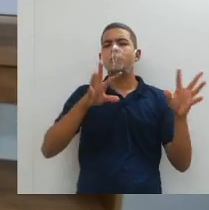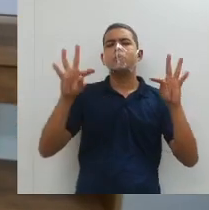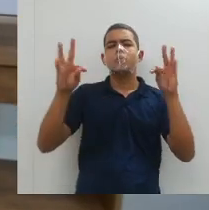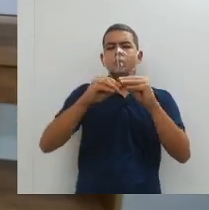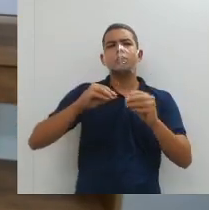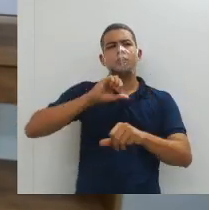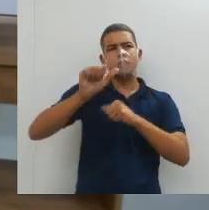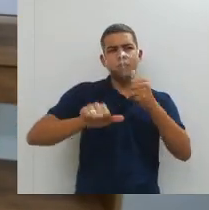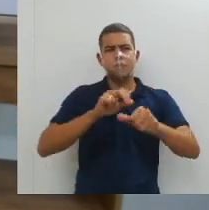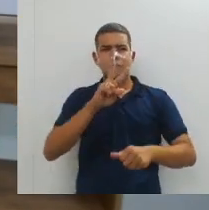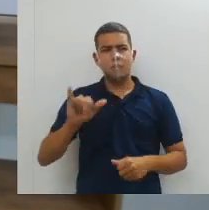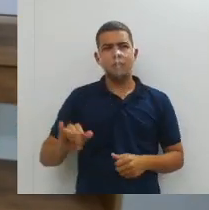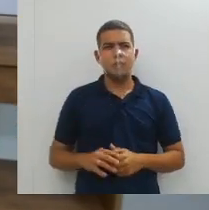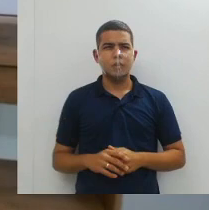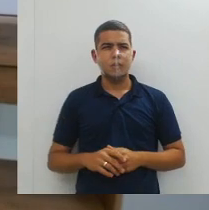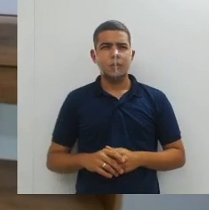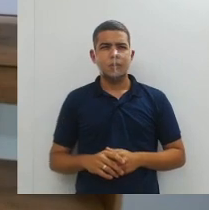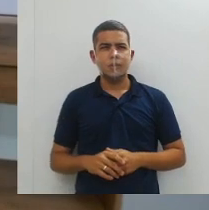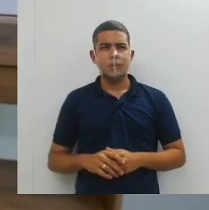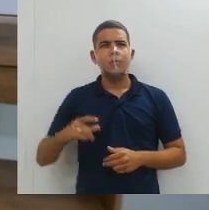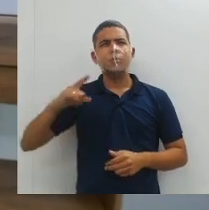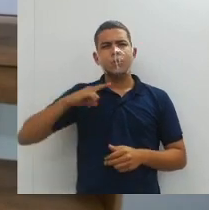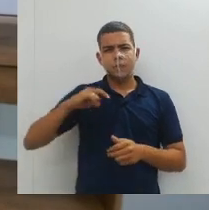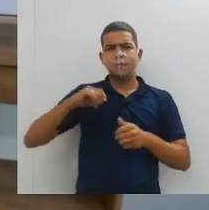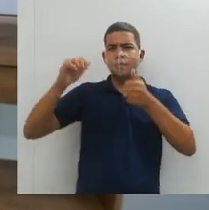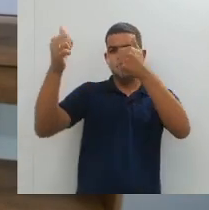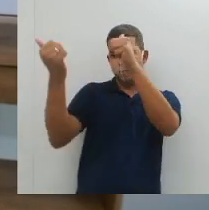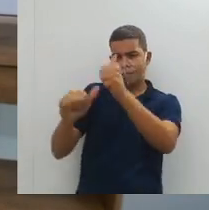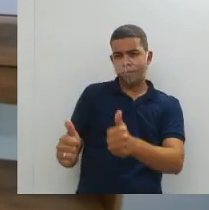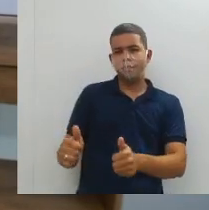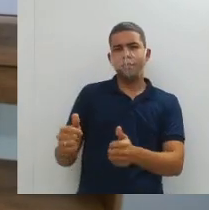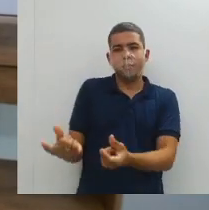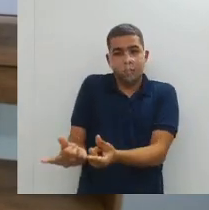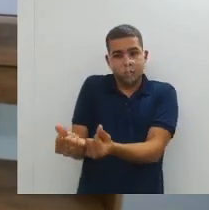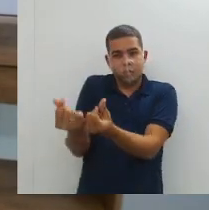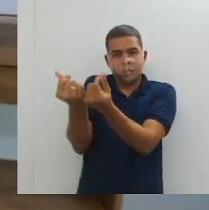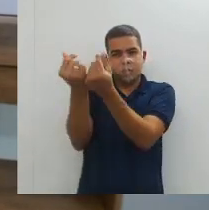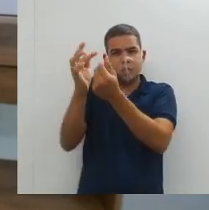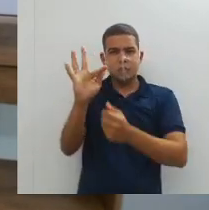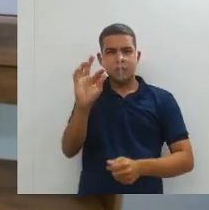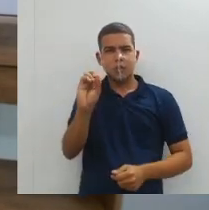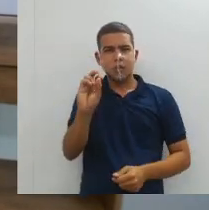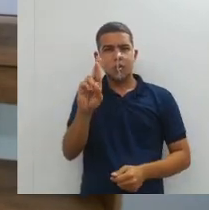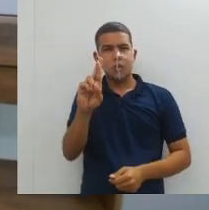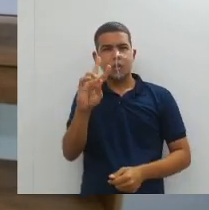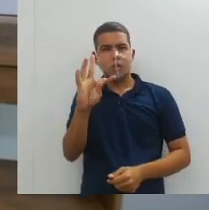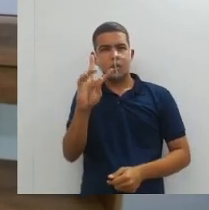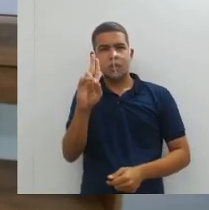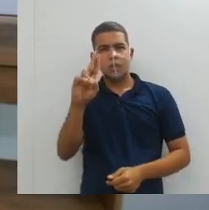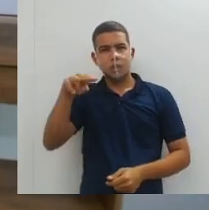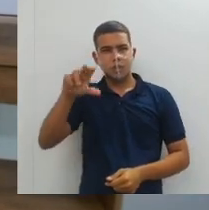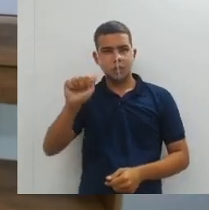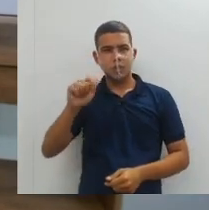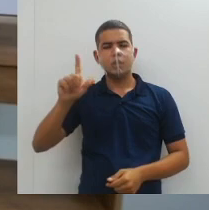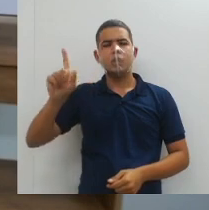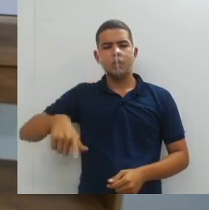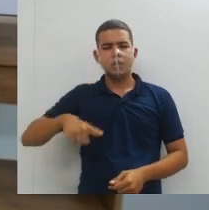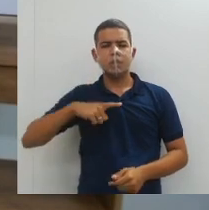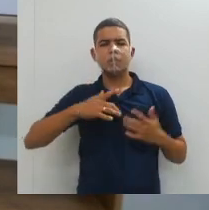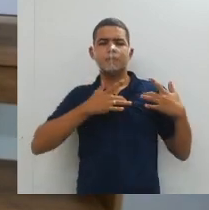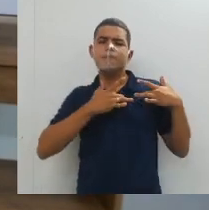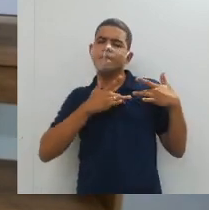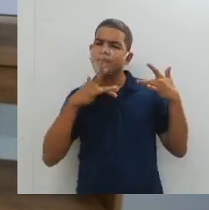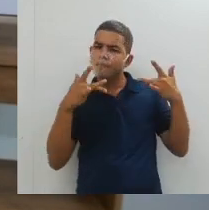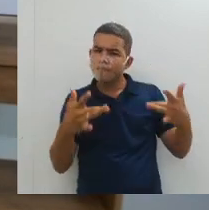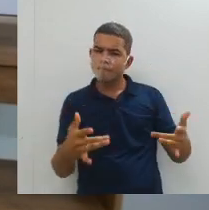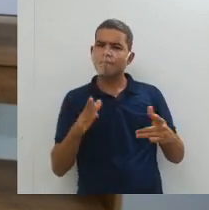Antigamente acreditava-se que a deusa Fortuna, não é? Era muito, vamos lá, solícita,